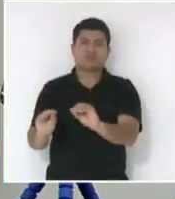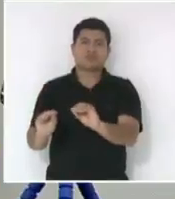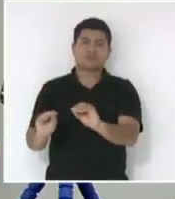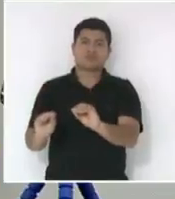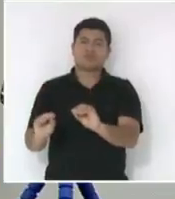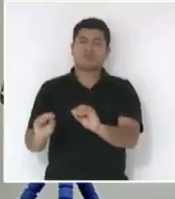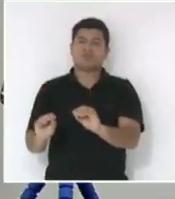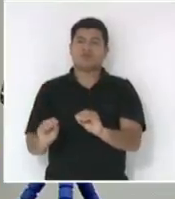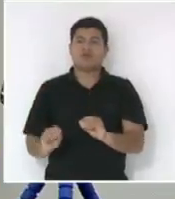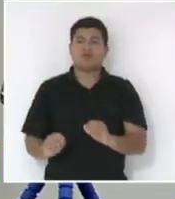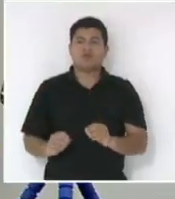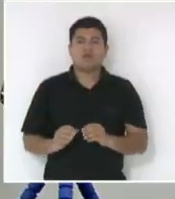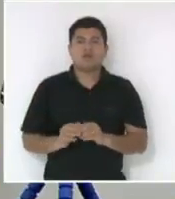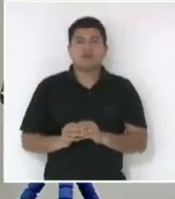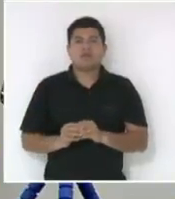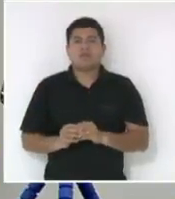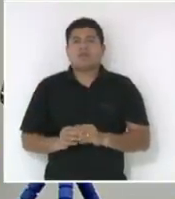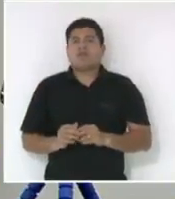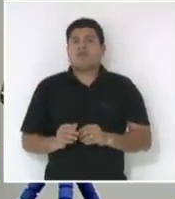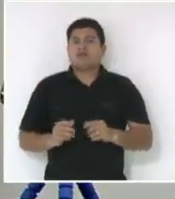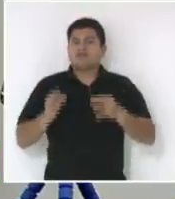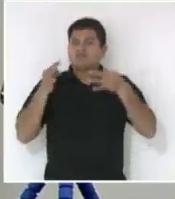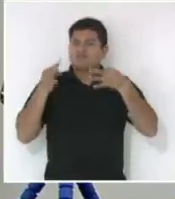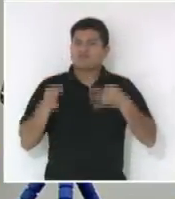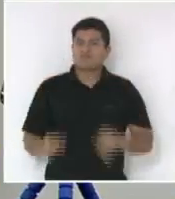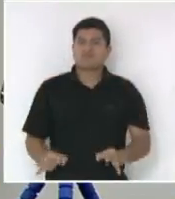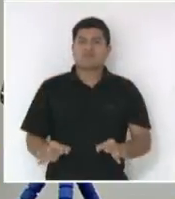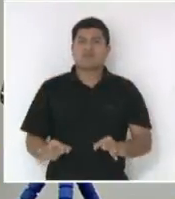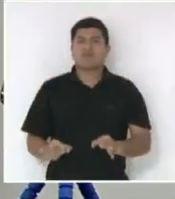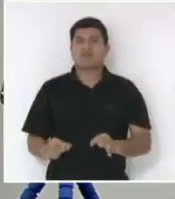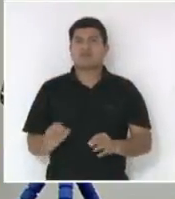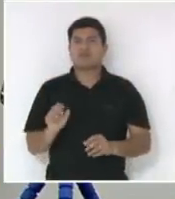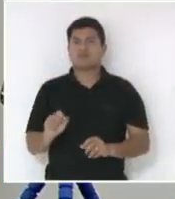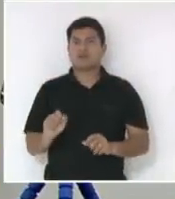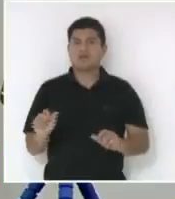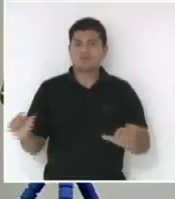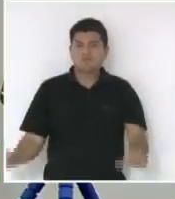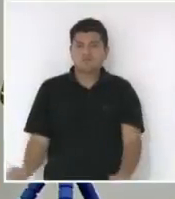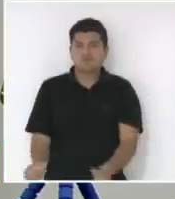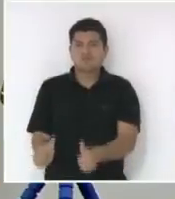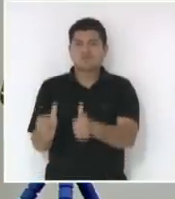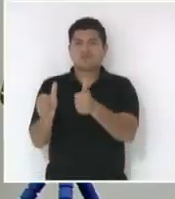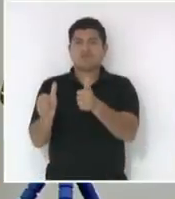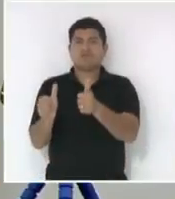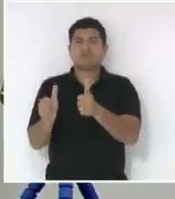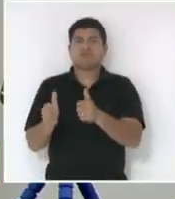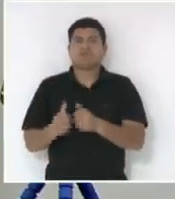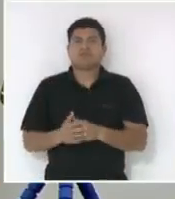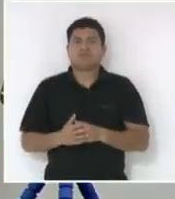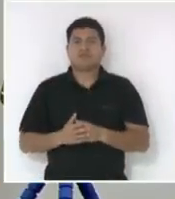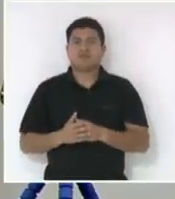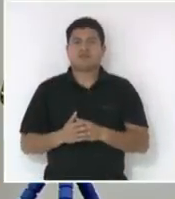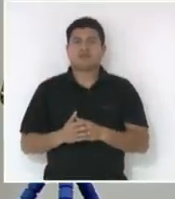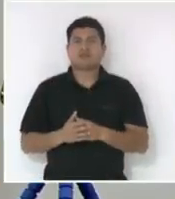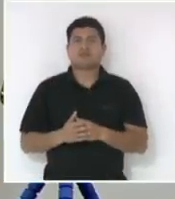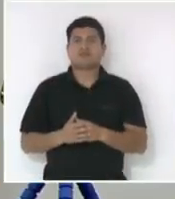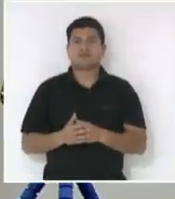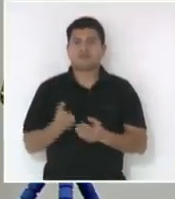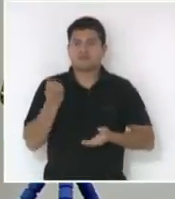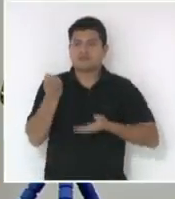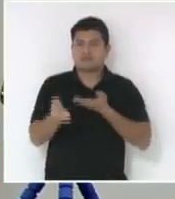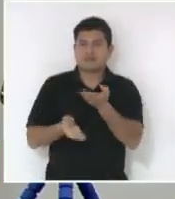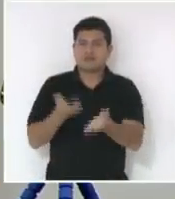e, com certeza, a sua potencialização na sua plenitude para poder atender